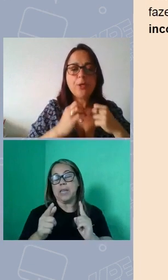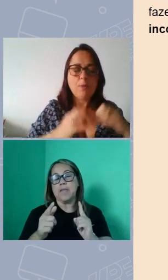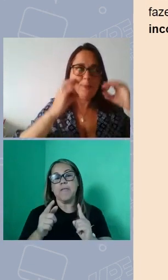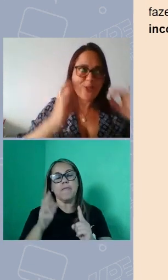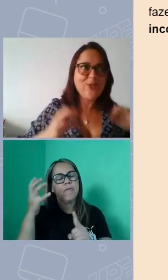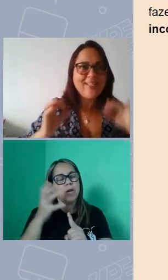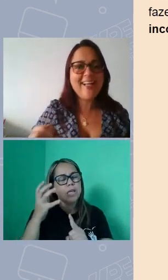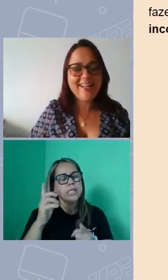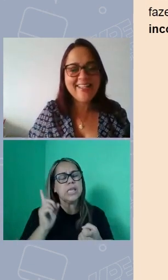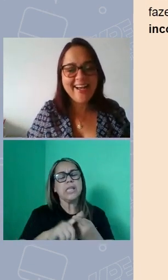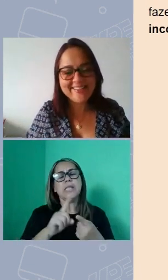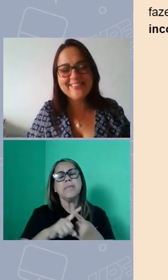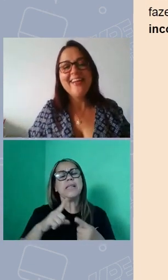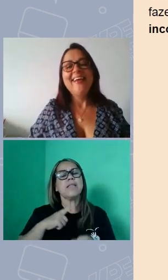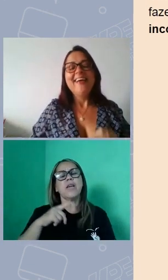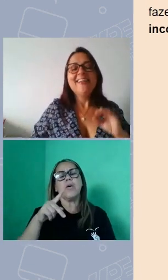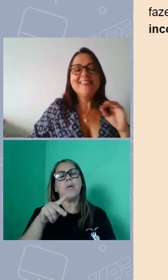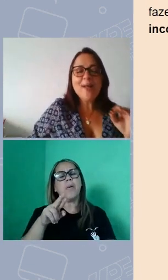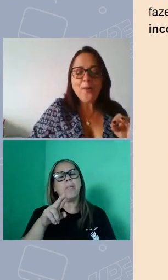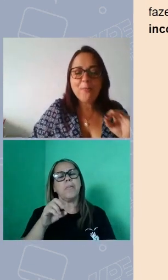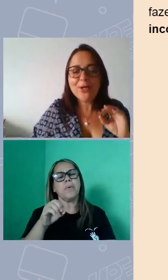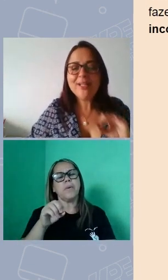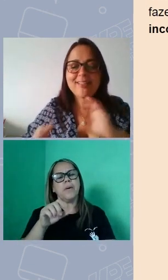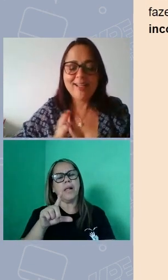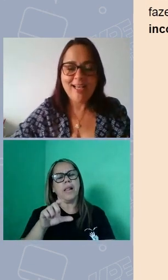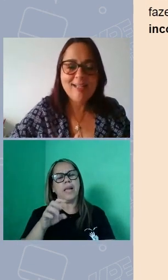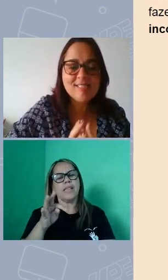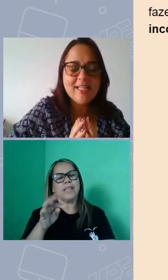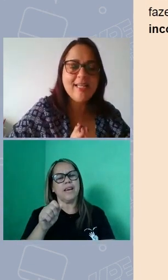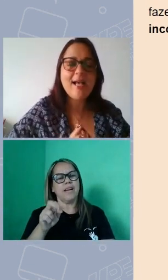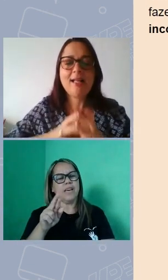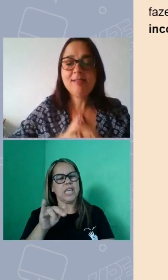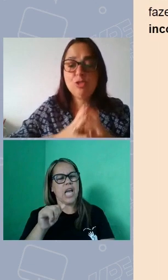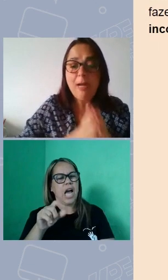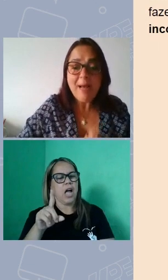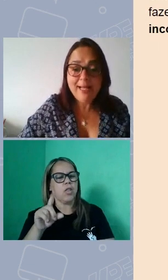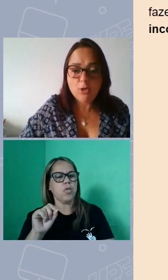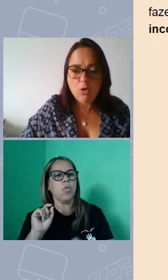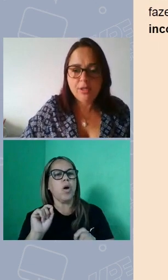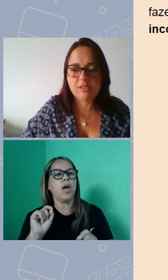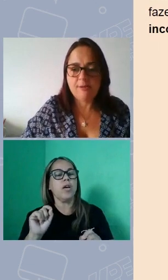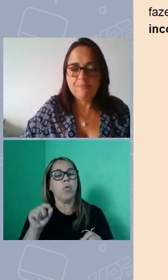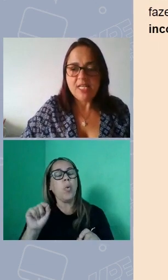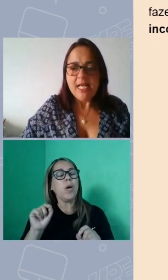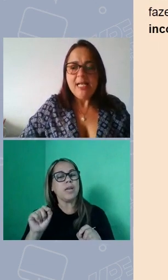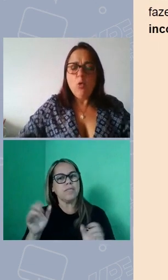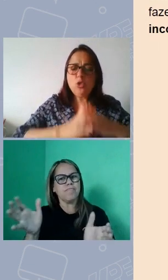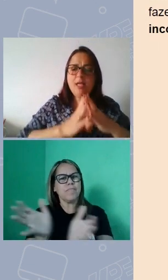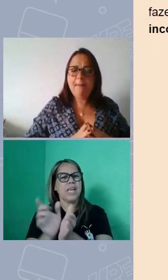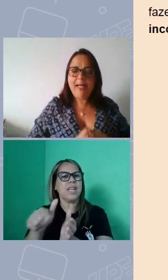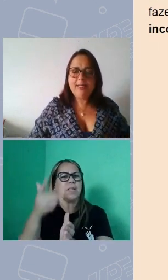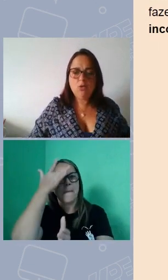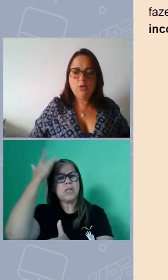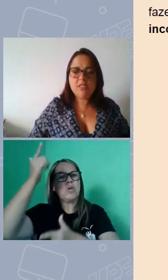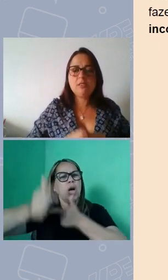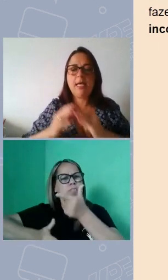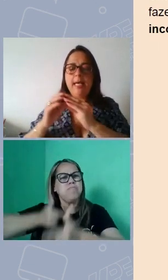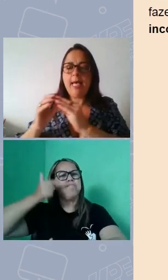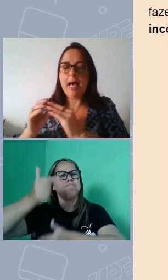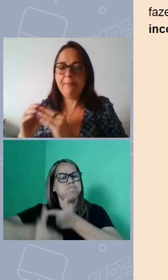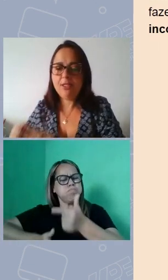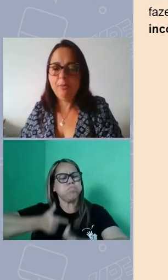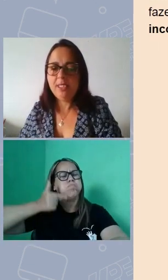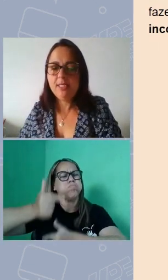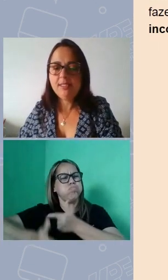tem o proletariado então o proletariado seria a classe dos trabalhadores os trabalhadores